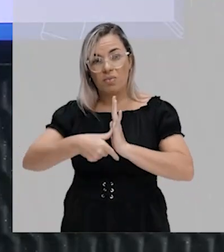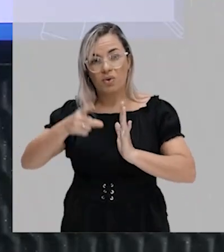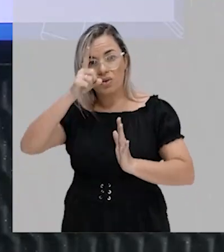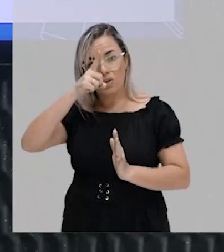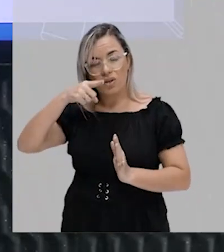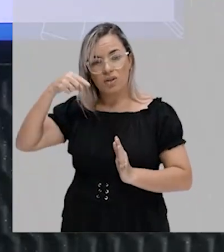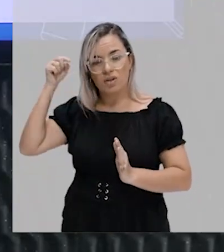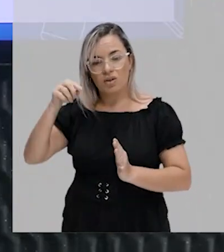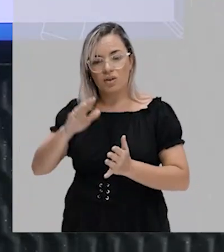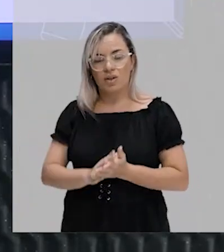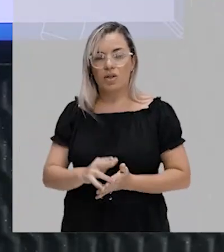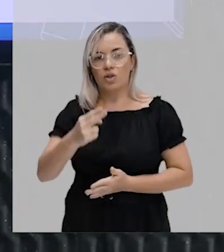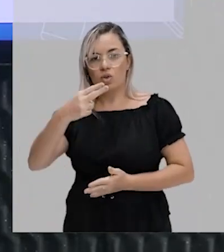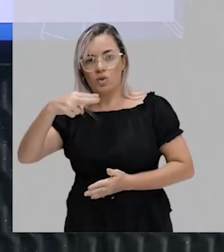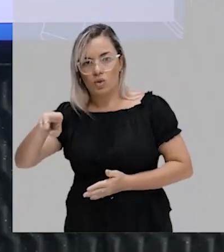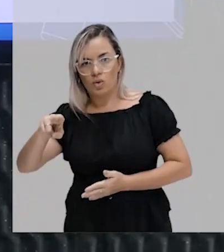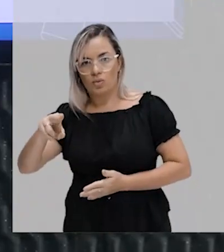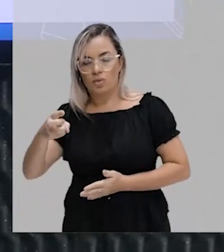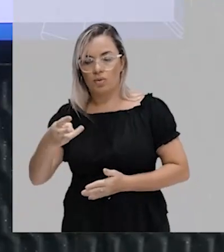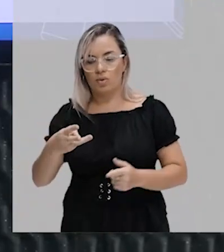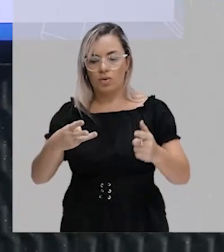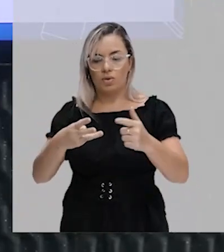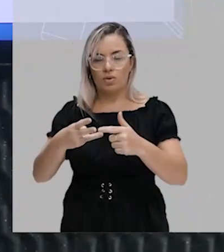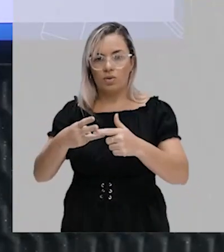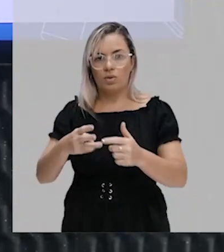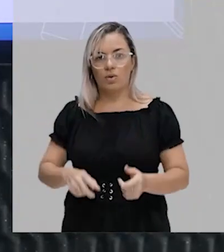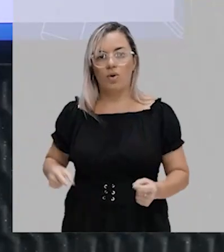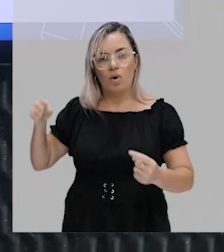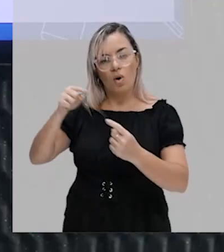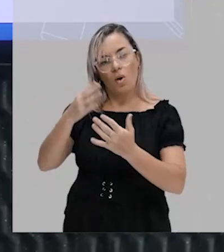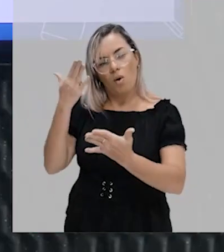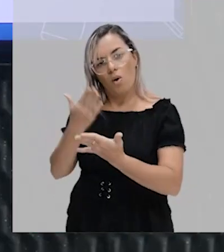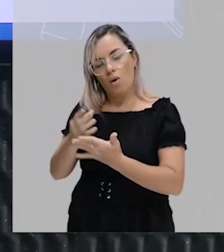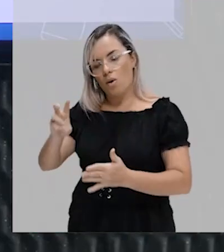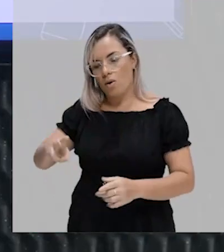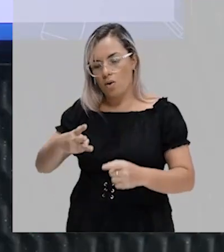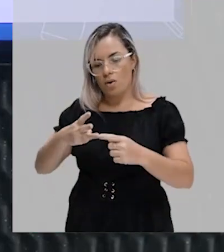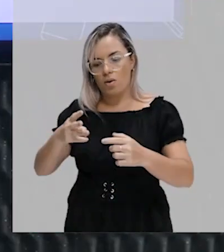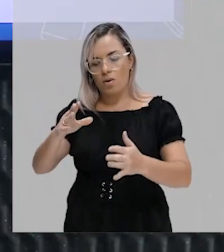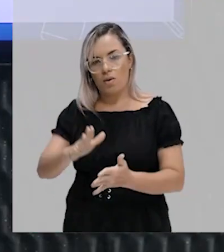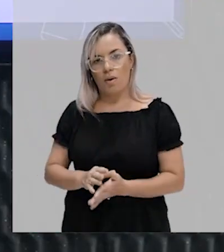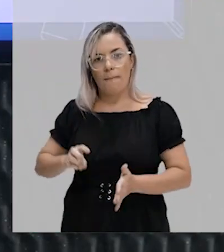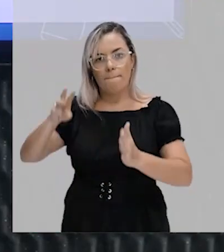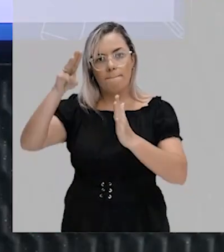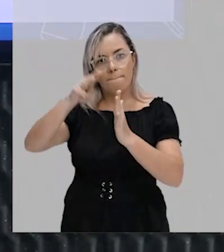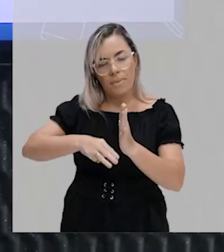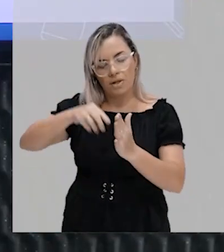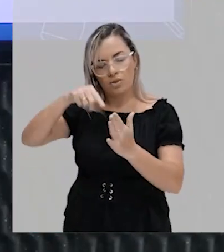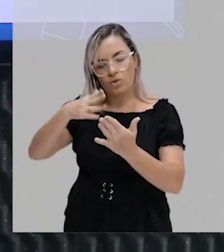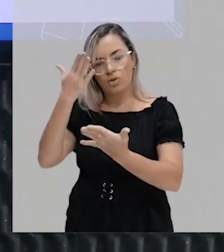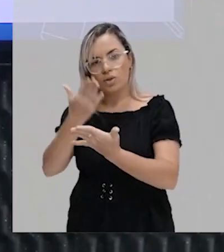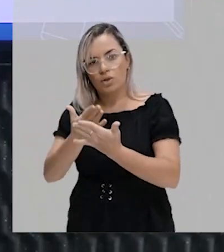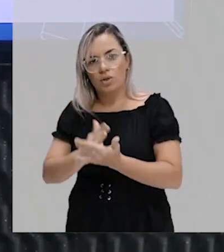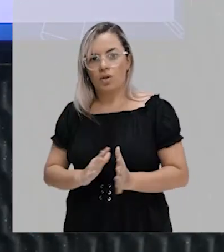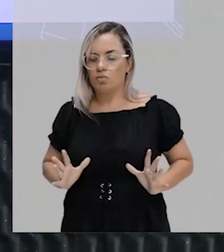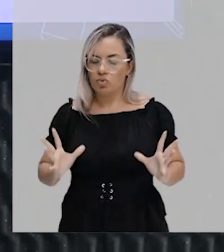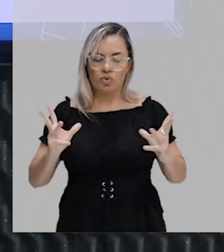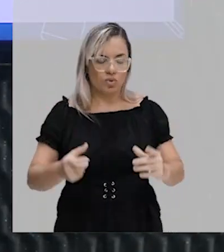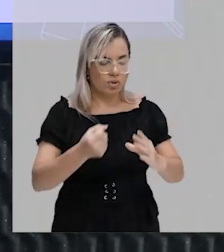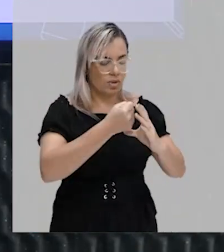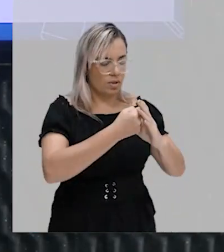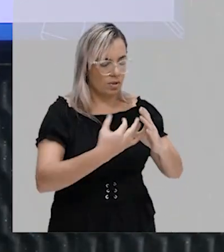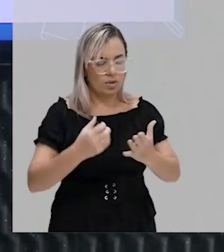ter? Nome, objeto e método. Então ela tem todas as características